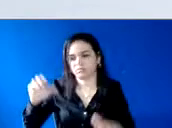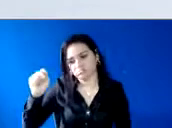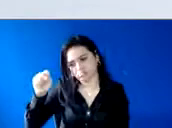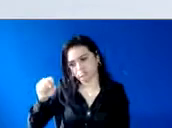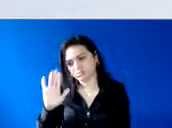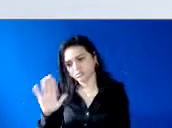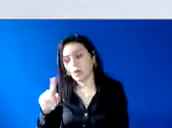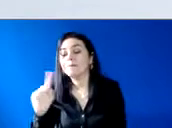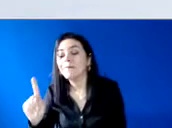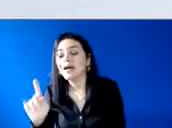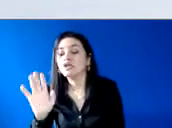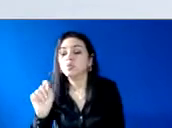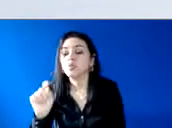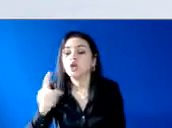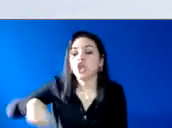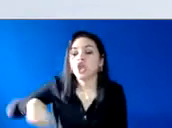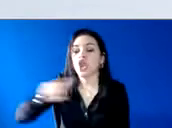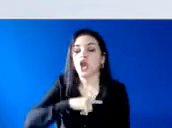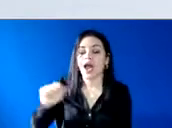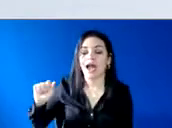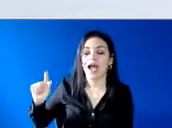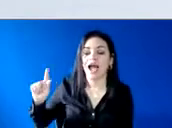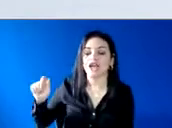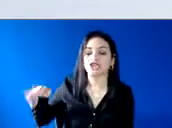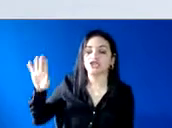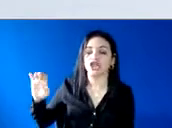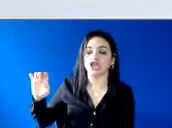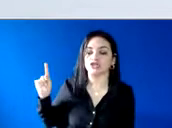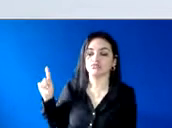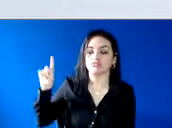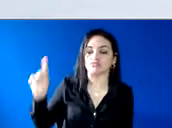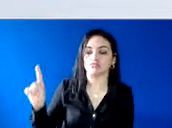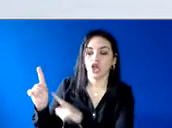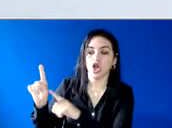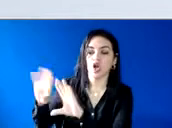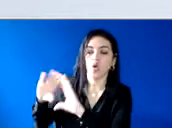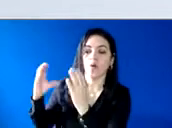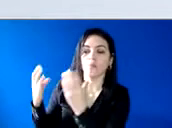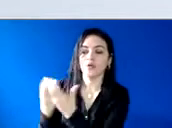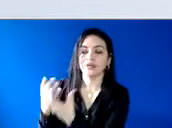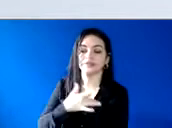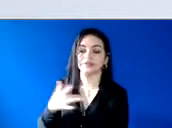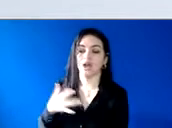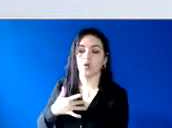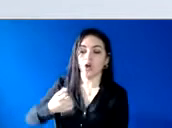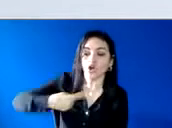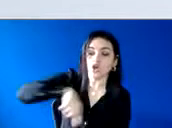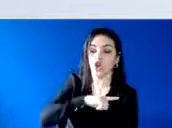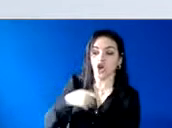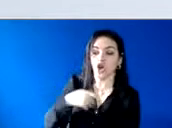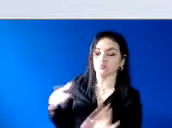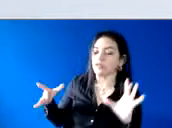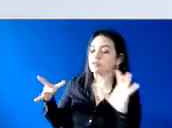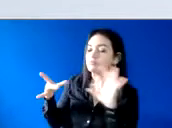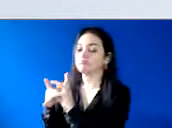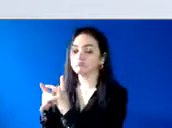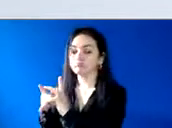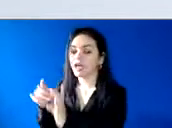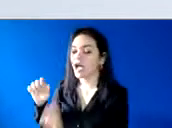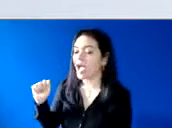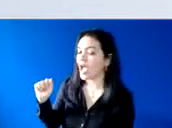Mas para isso é que tem os agentes comunitários de saúde. Agora a gente precisa estar vinculado ao trabalho deles, nós precisamos saber o que eles estão fazendo, como eles